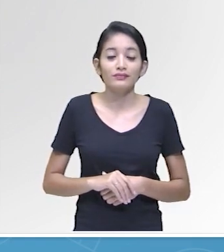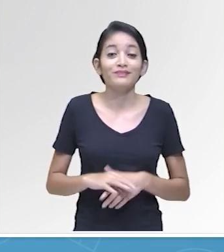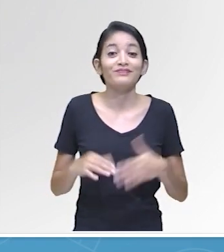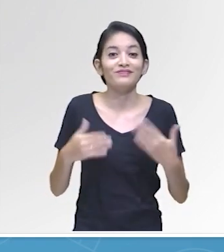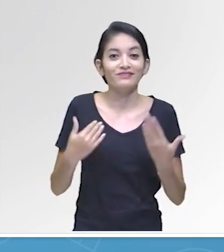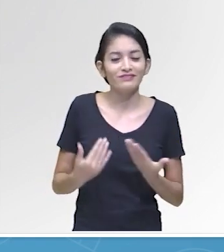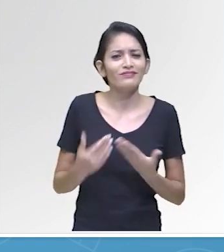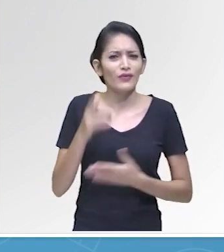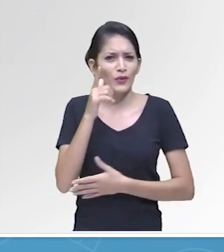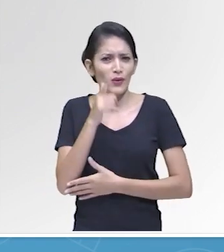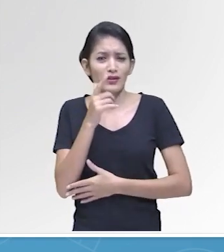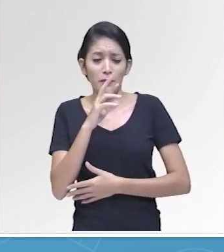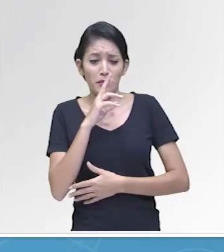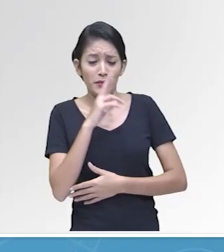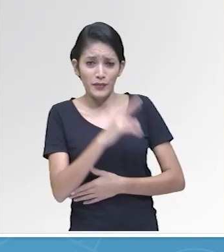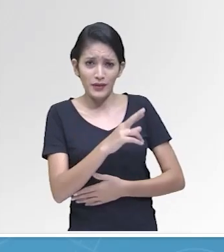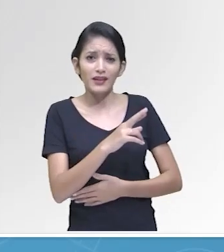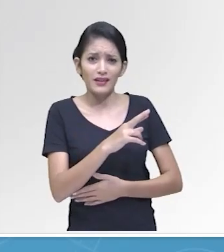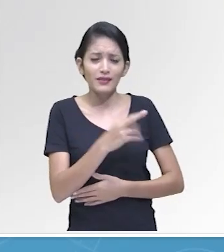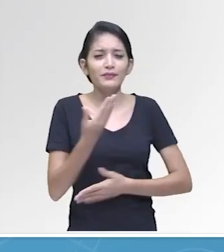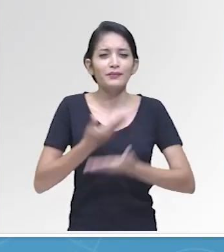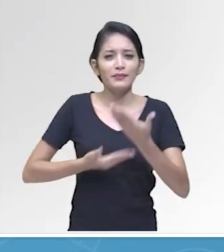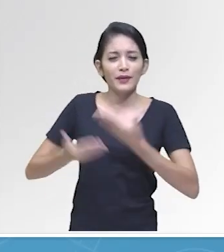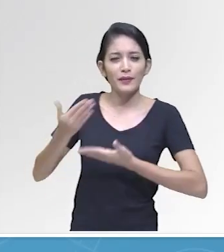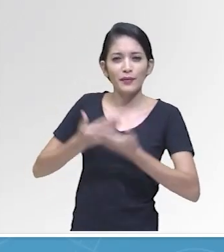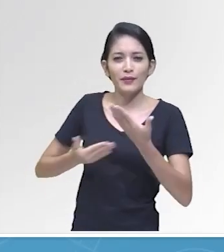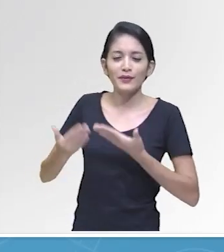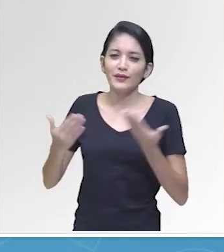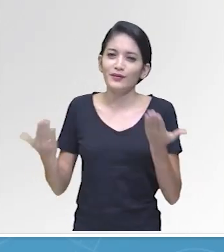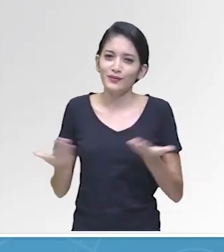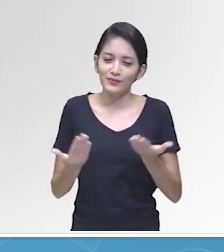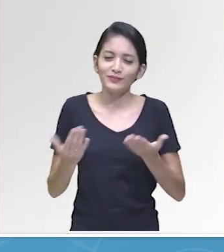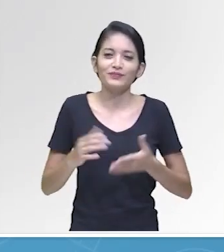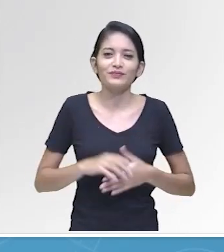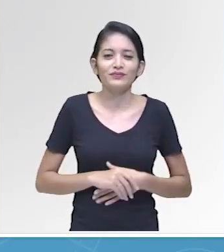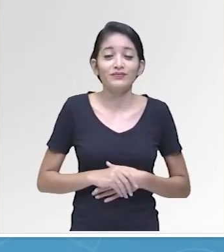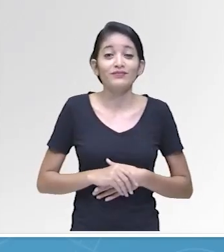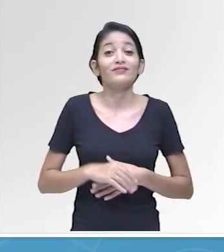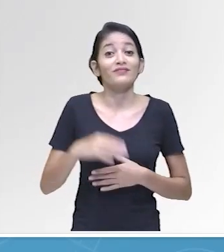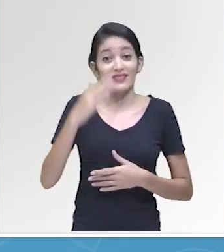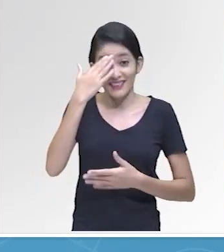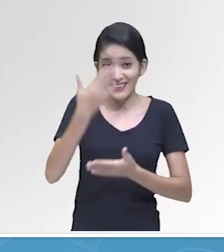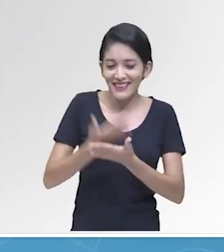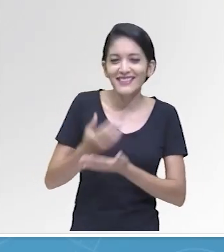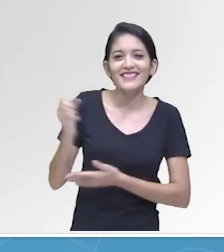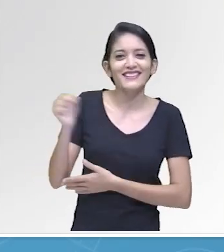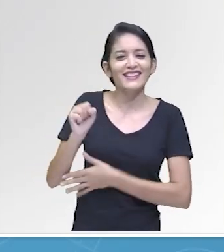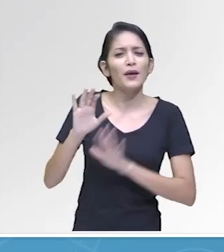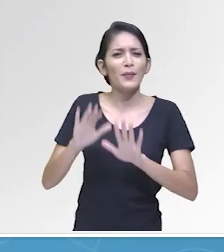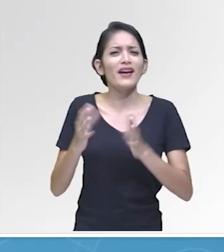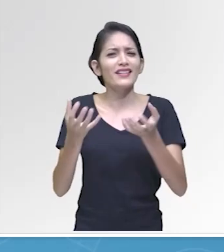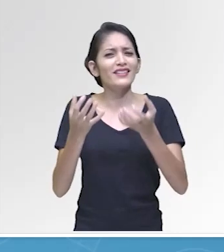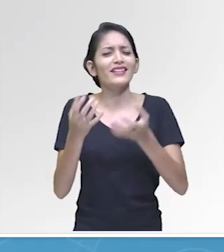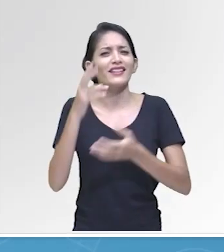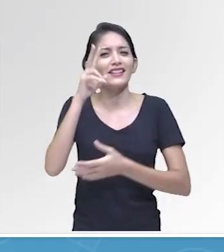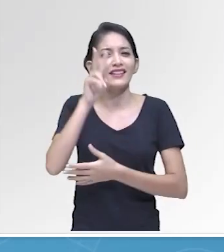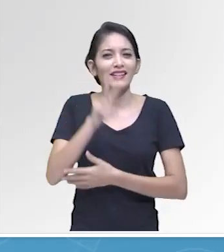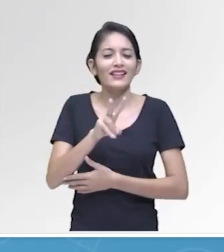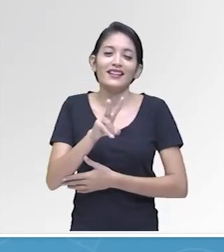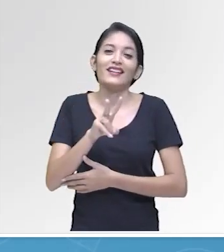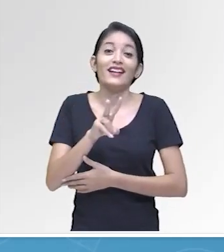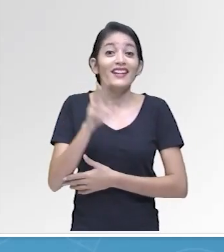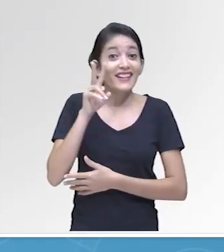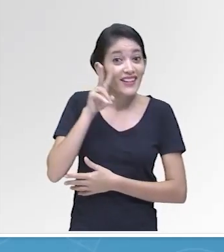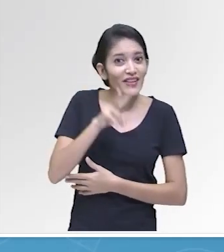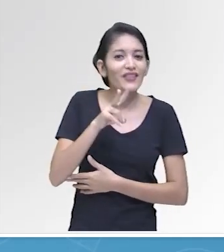então conseguiram responder a nossa dinâmica local interativa? Eu tenho certeza que sim, mas eu quero ouvir, quero ver